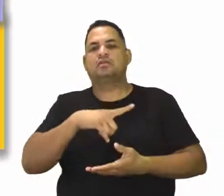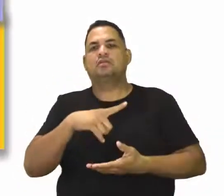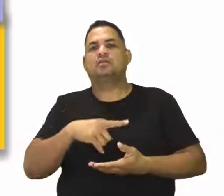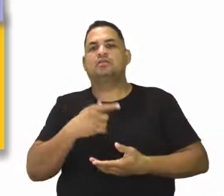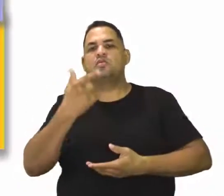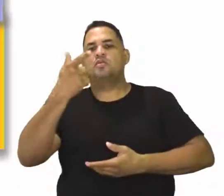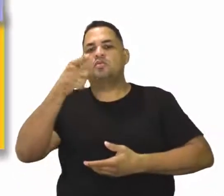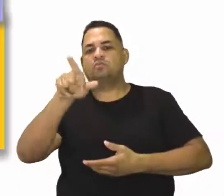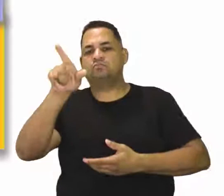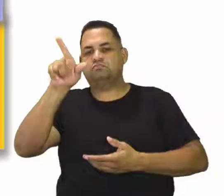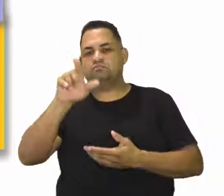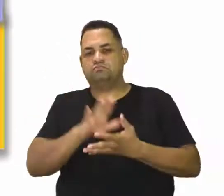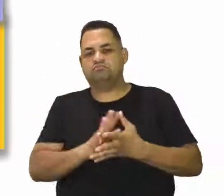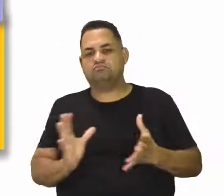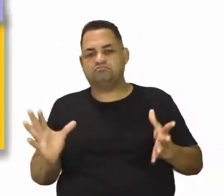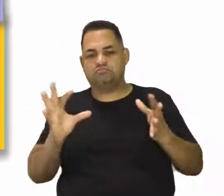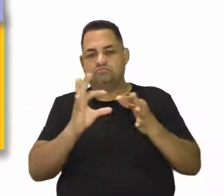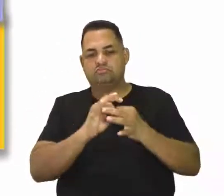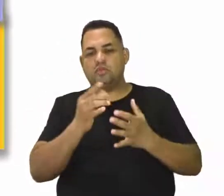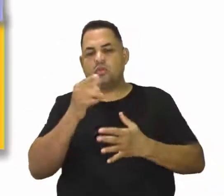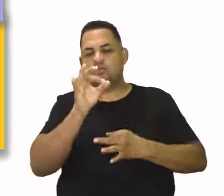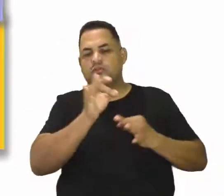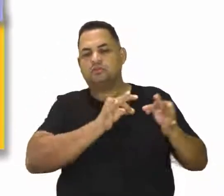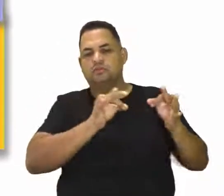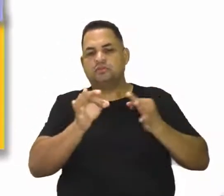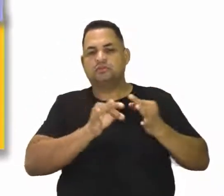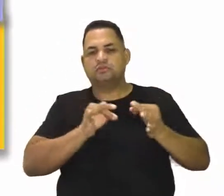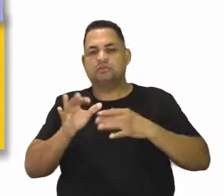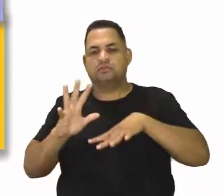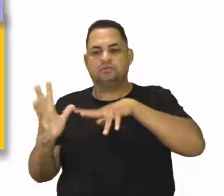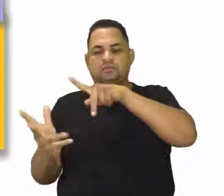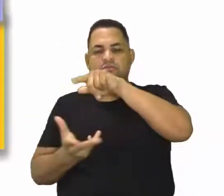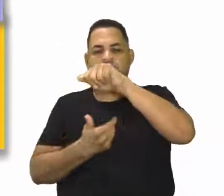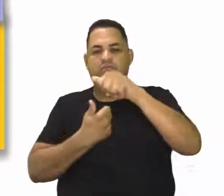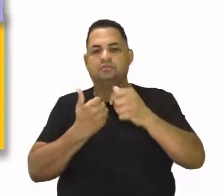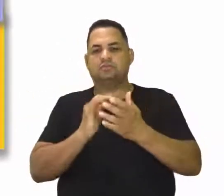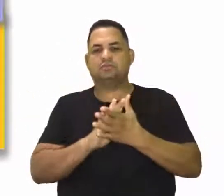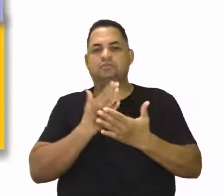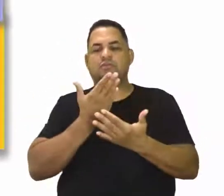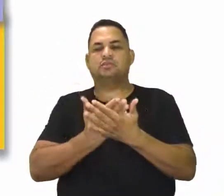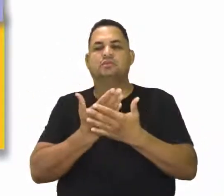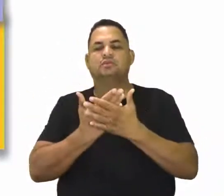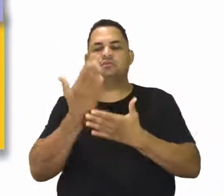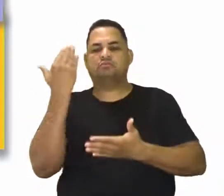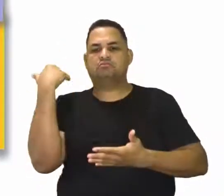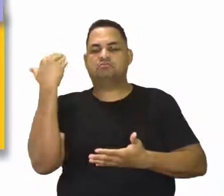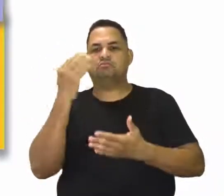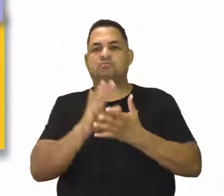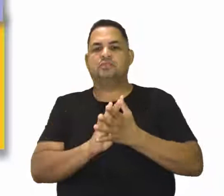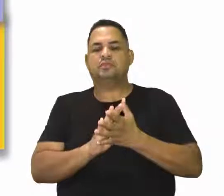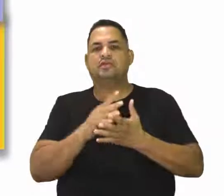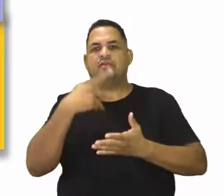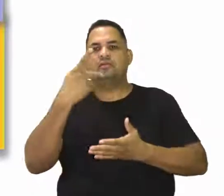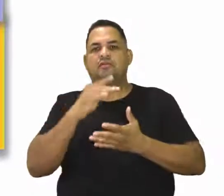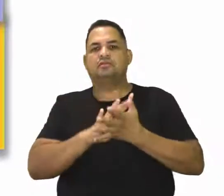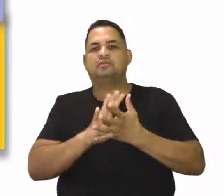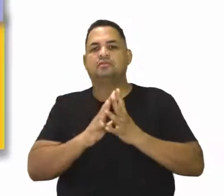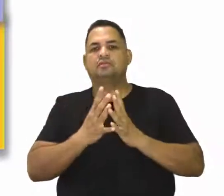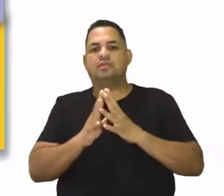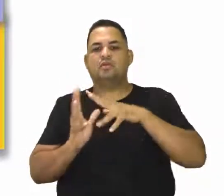contexto na outra formação do mundo nas últimas aulas eu falei sobre o mundo